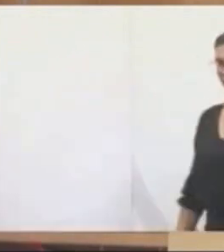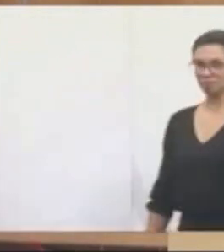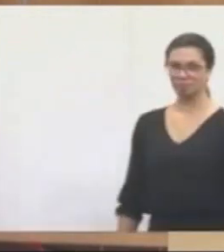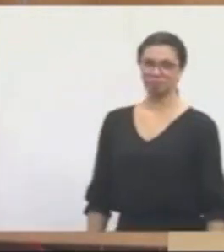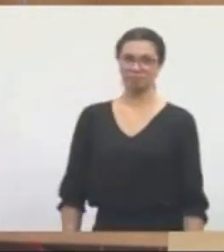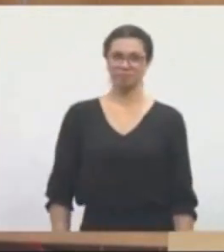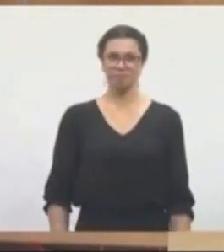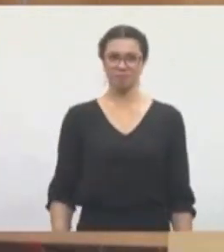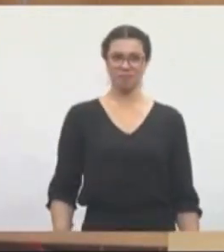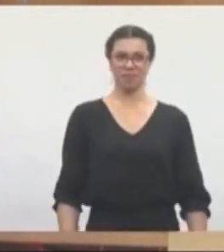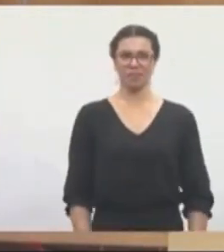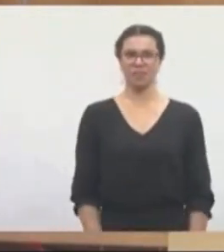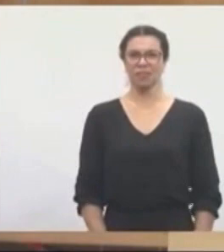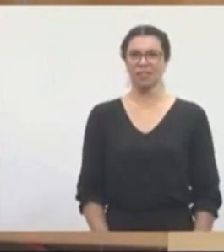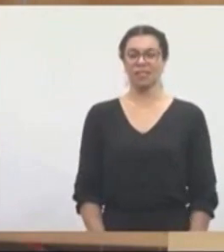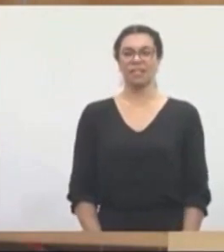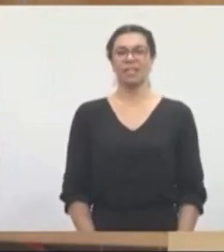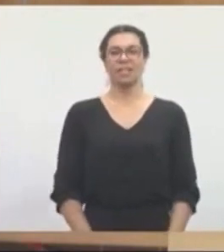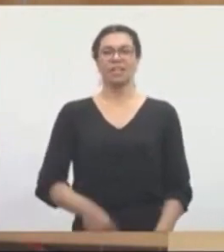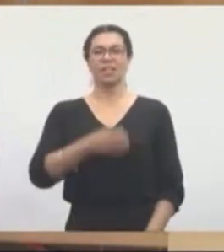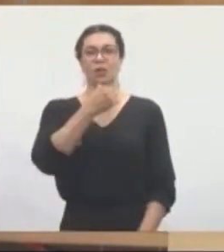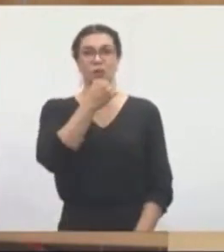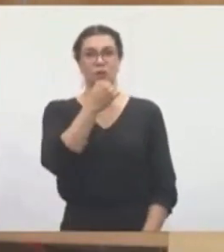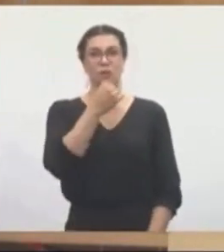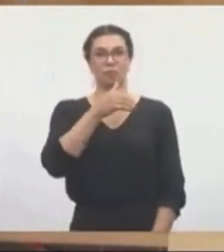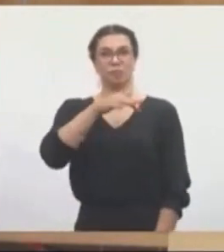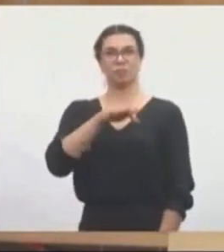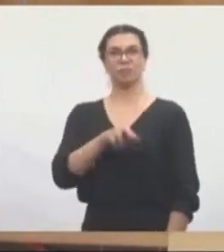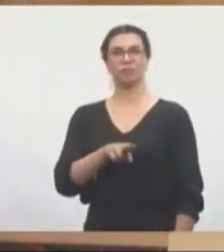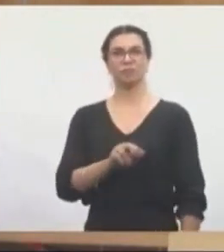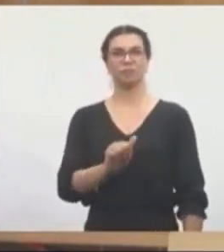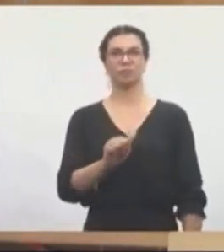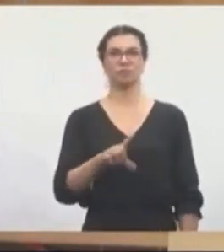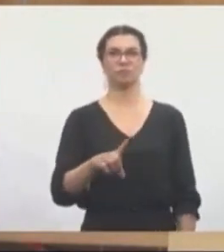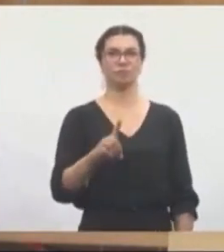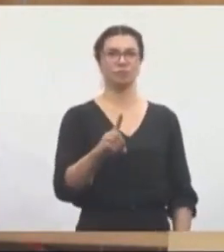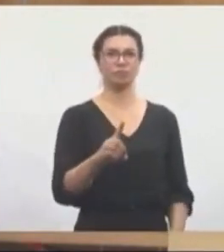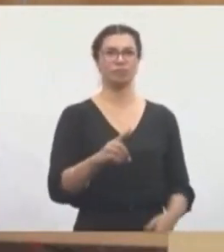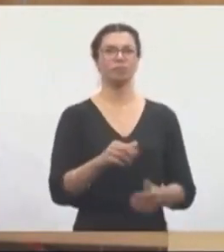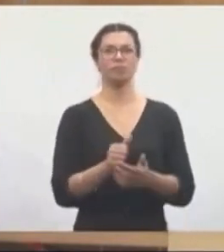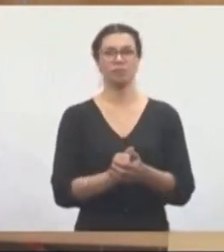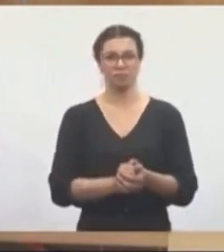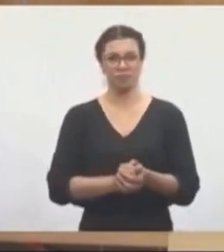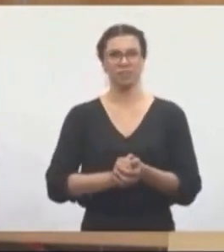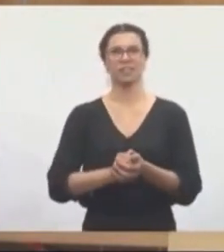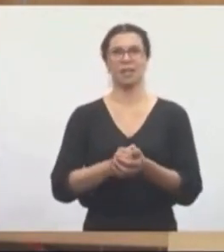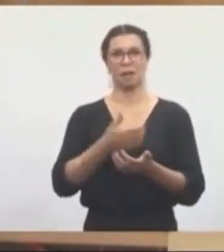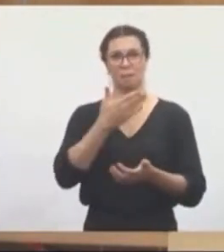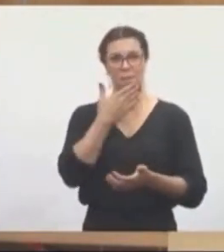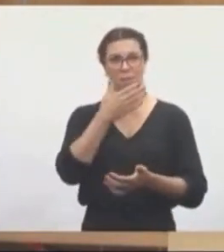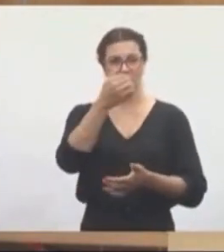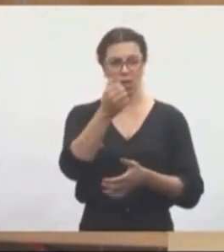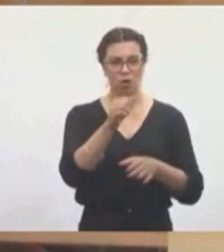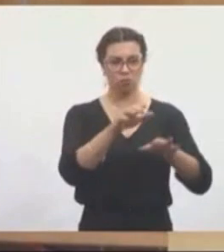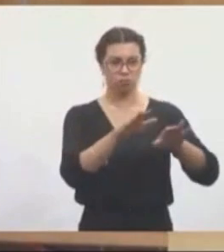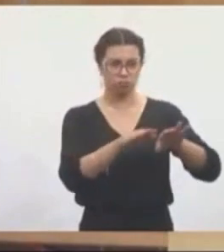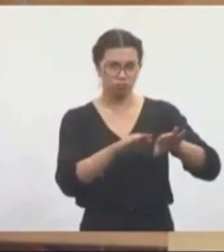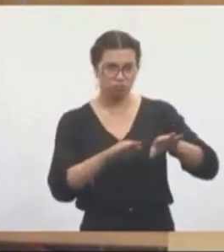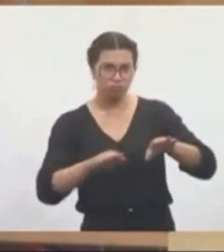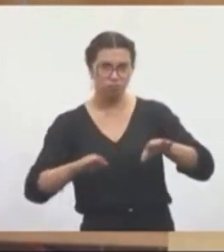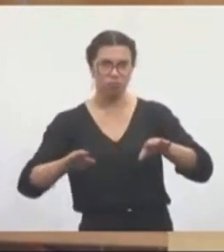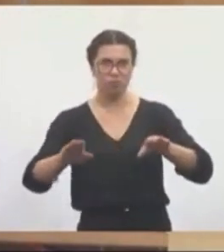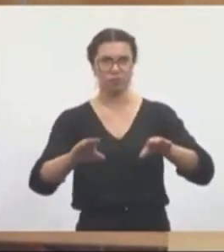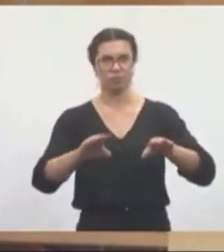da infraestrutura, né? E ele prontamente fez melhorias naquele estacionamento, tá?